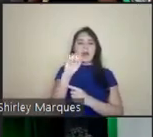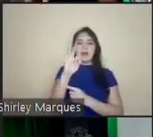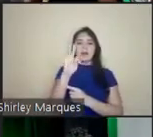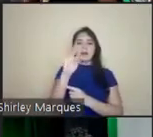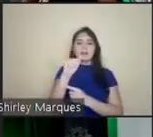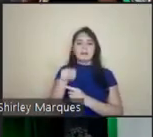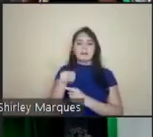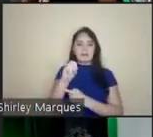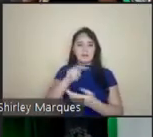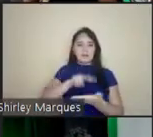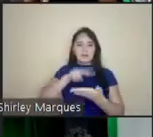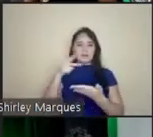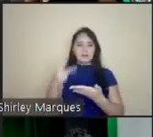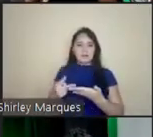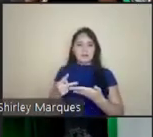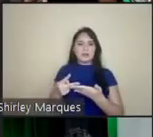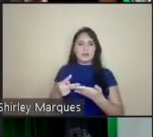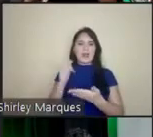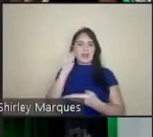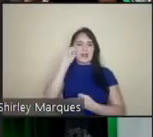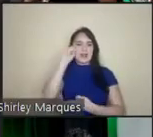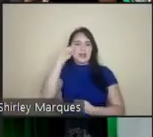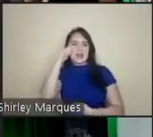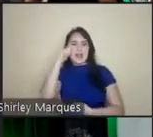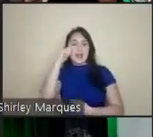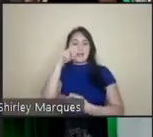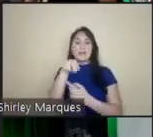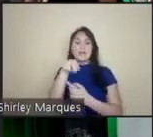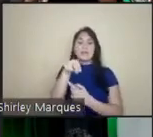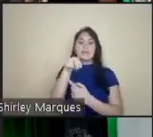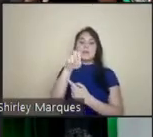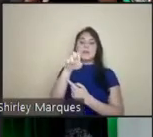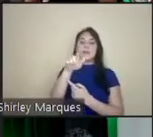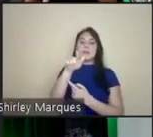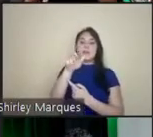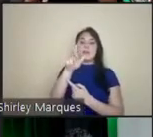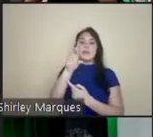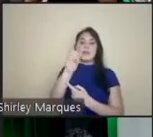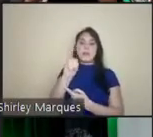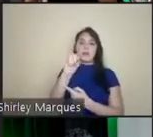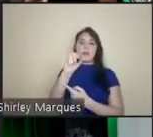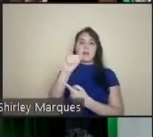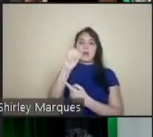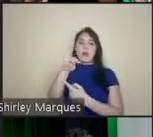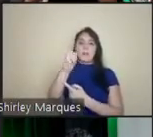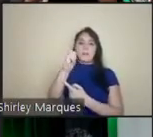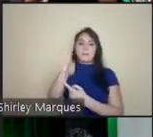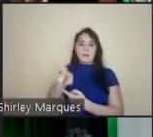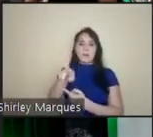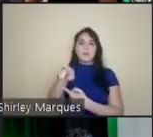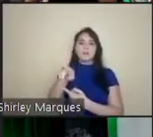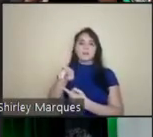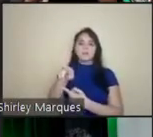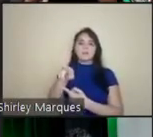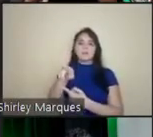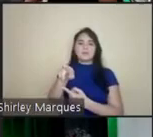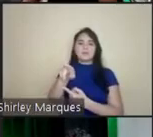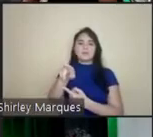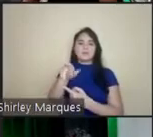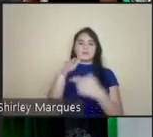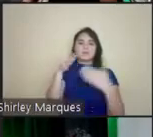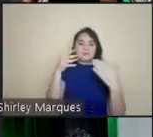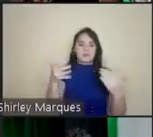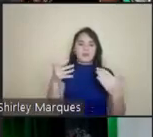tradução, Negro Amor. Essa música, para mim, ela é Bob Dylan é um guia na minha vida, um guia. E